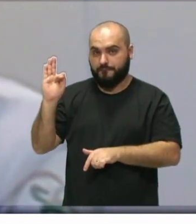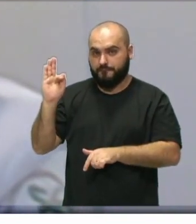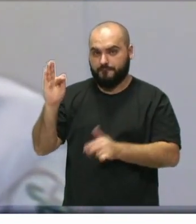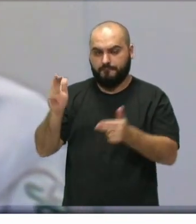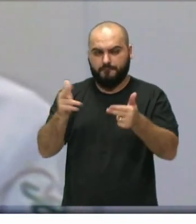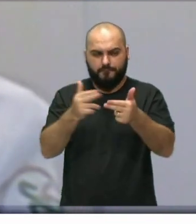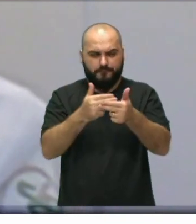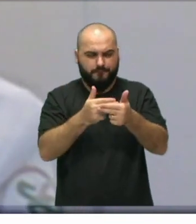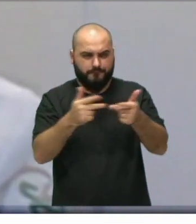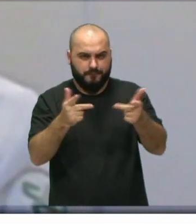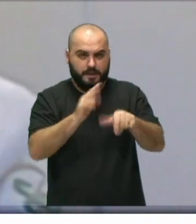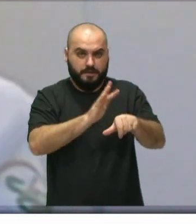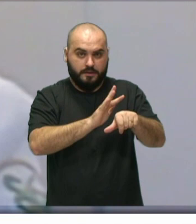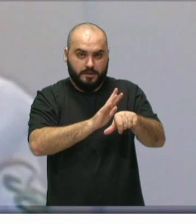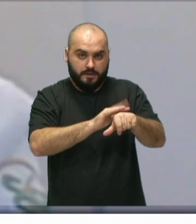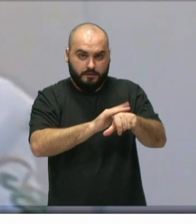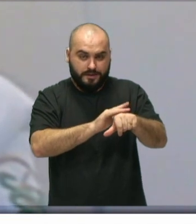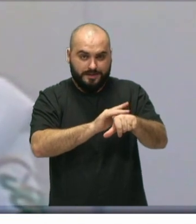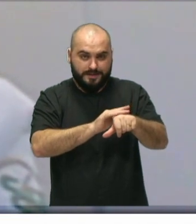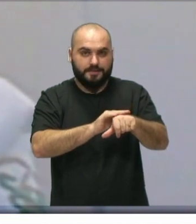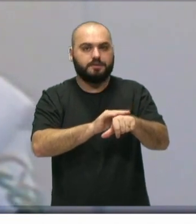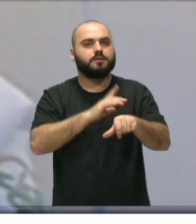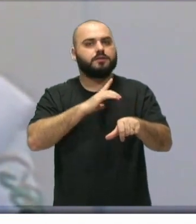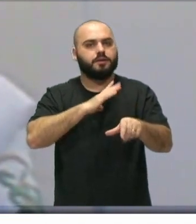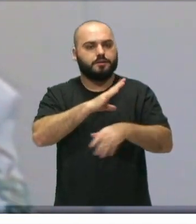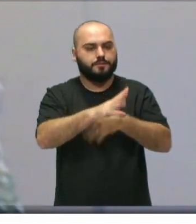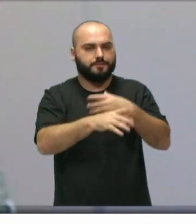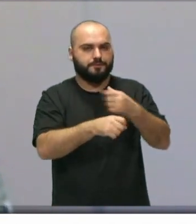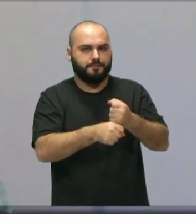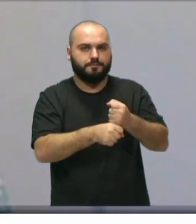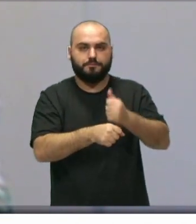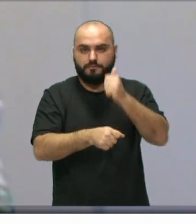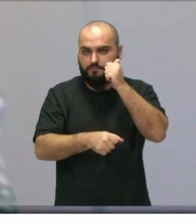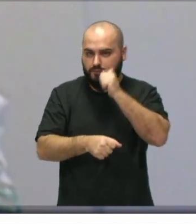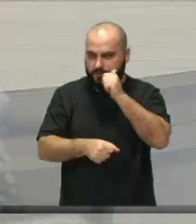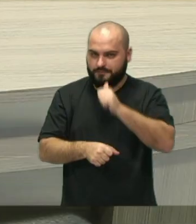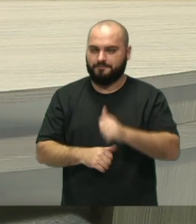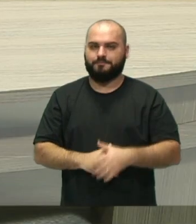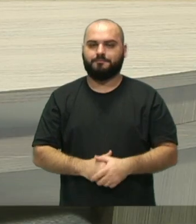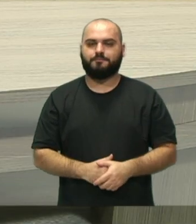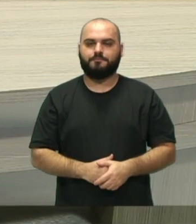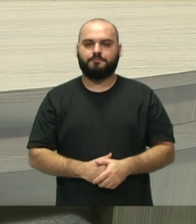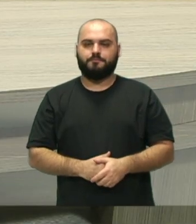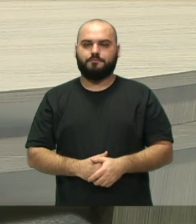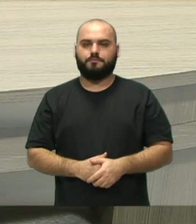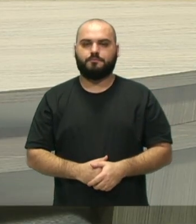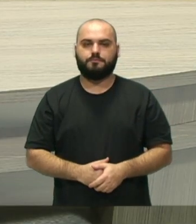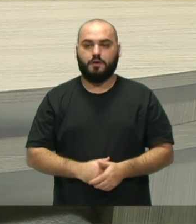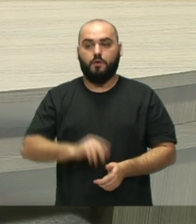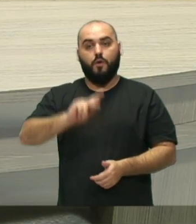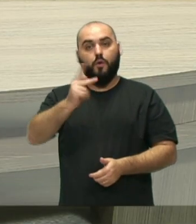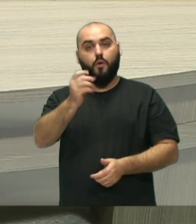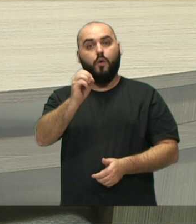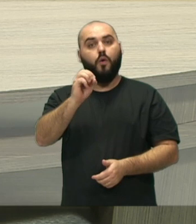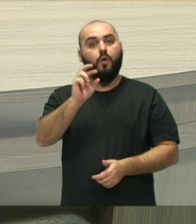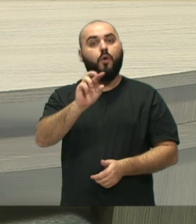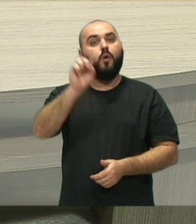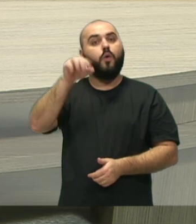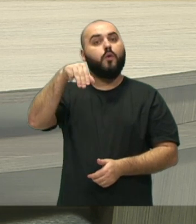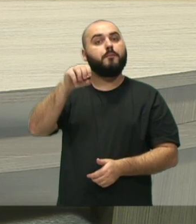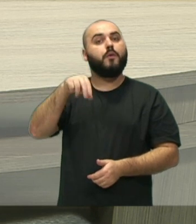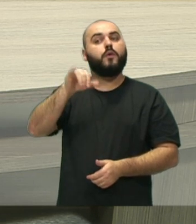outras doenças reumáticas são sumariamente do sexo feminino. Então, o hormônio é uma das possibilidades,